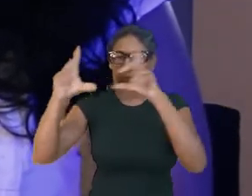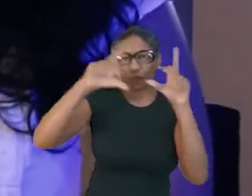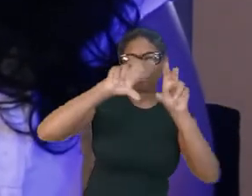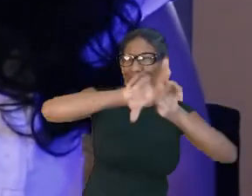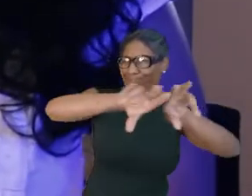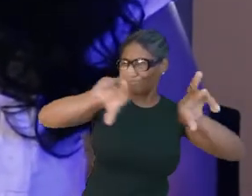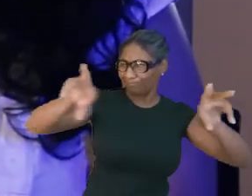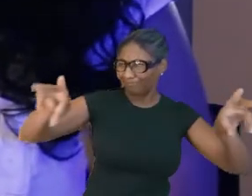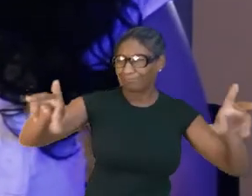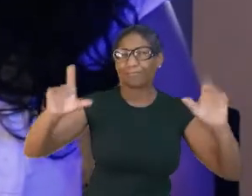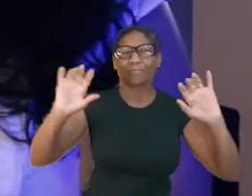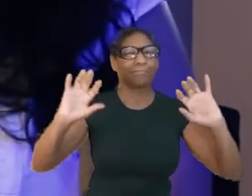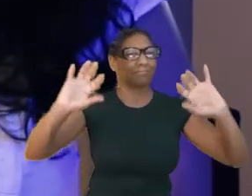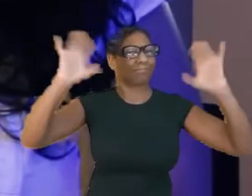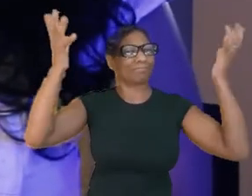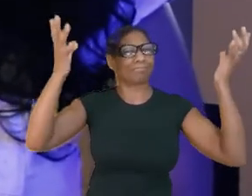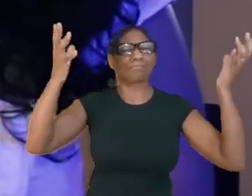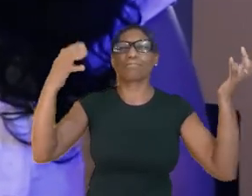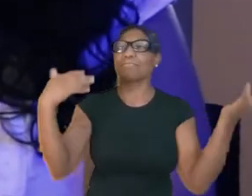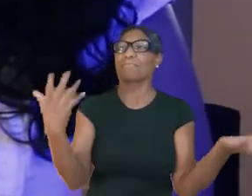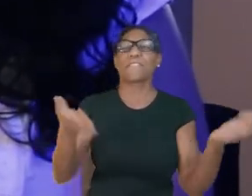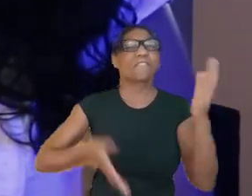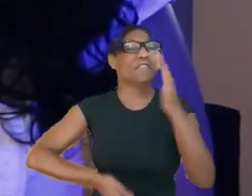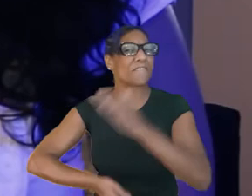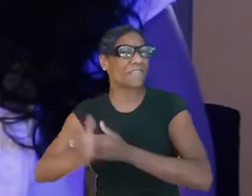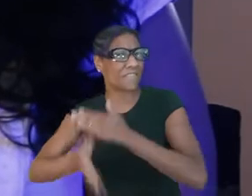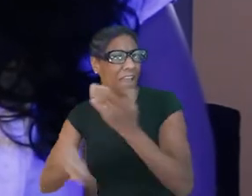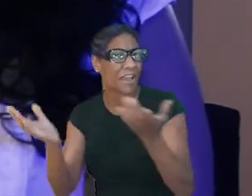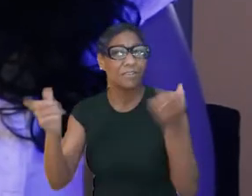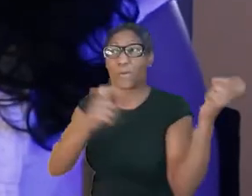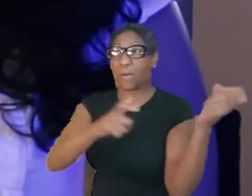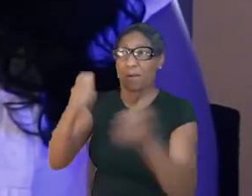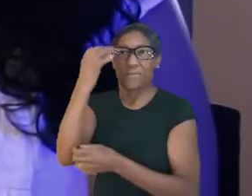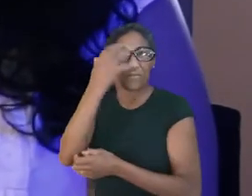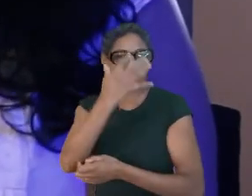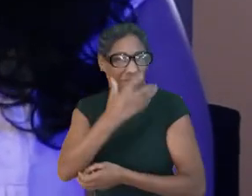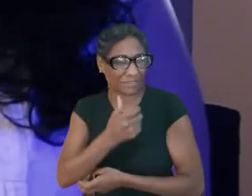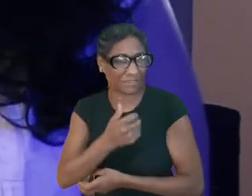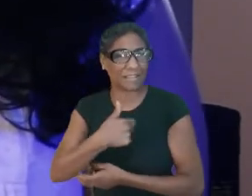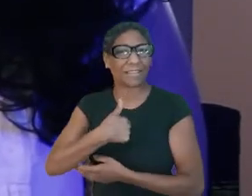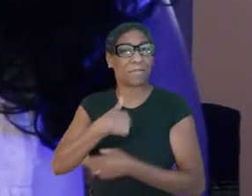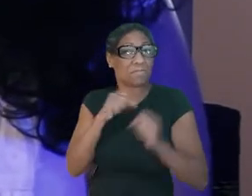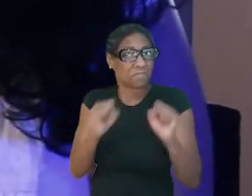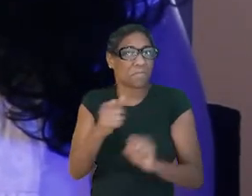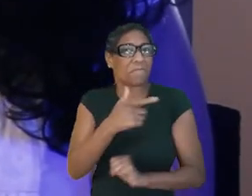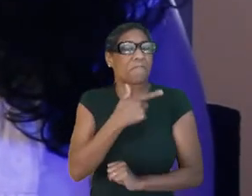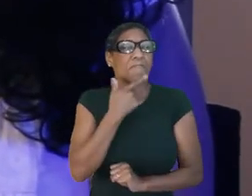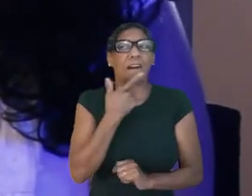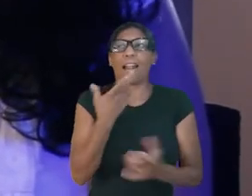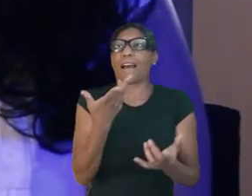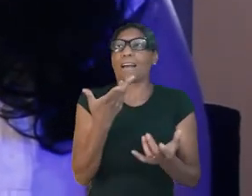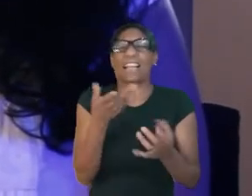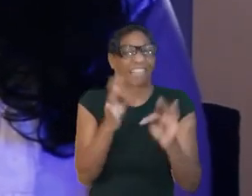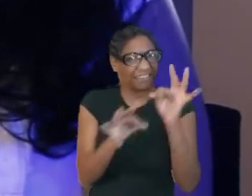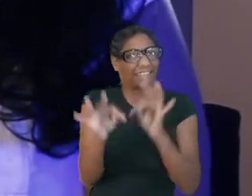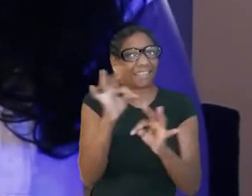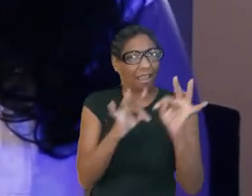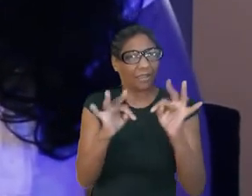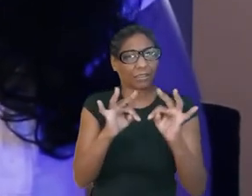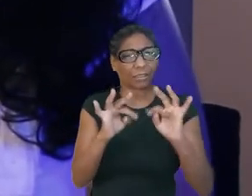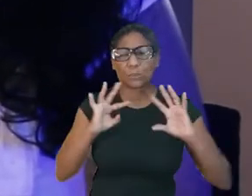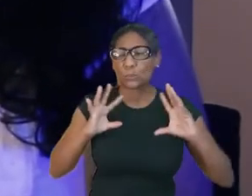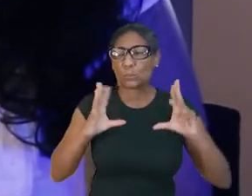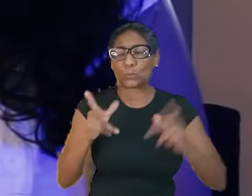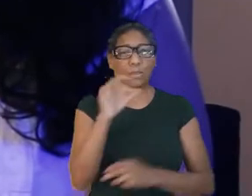coisas, espetáculos, eventos, viagens, paisagens, e eu posso dizer que, no quesito técnico, todas